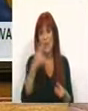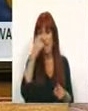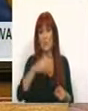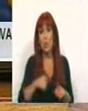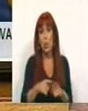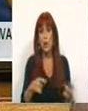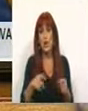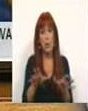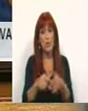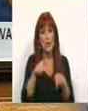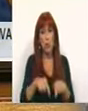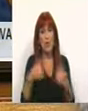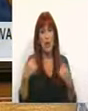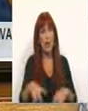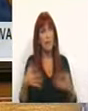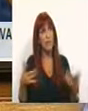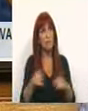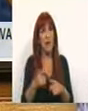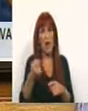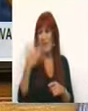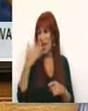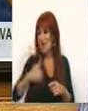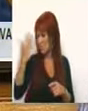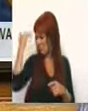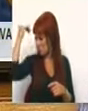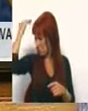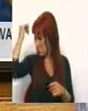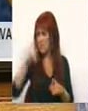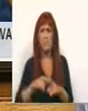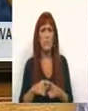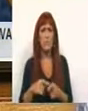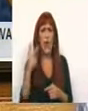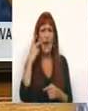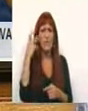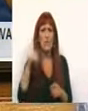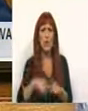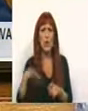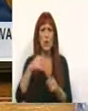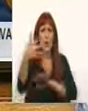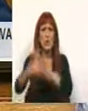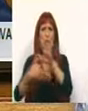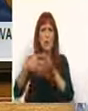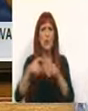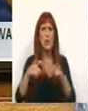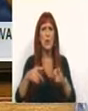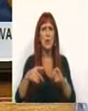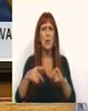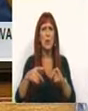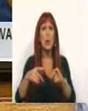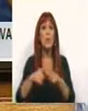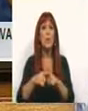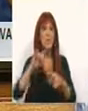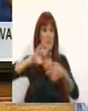pessoas. Esta Comissão esteve há poucos dias atrás a visitar zonas industriais,